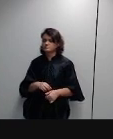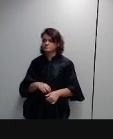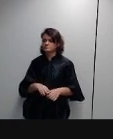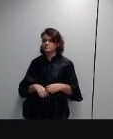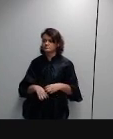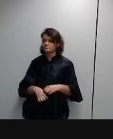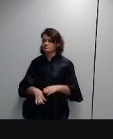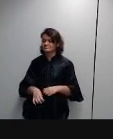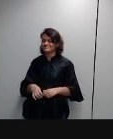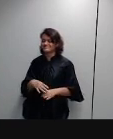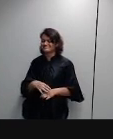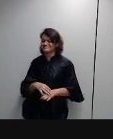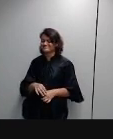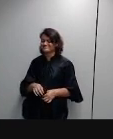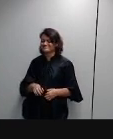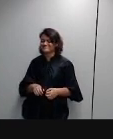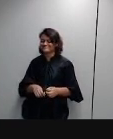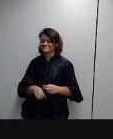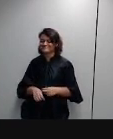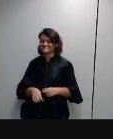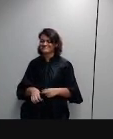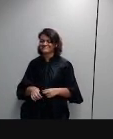E aí